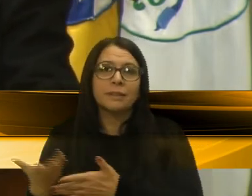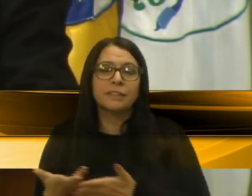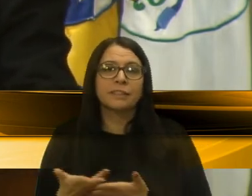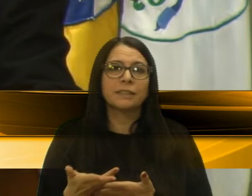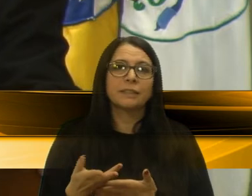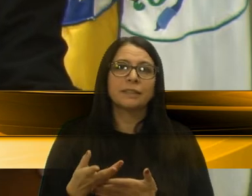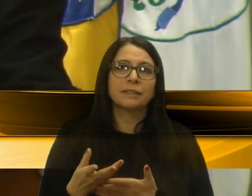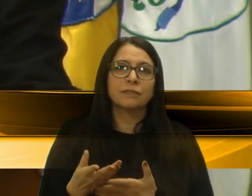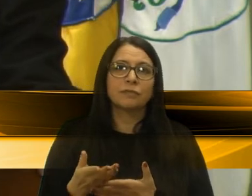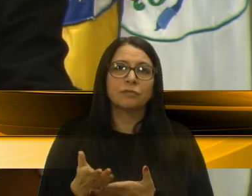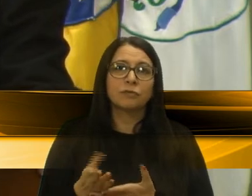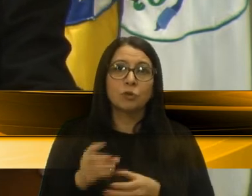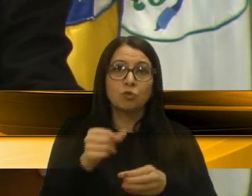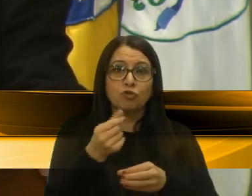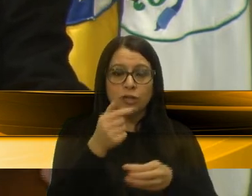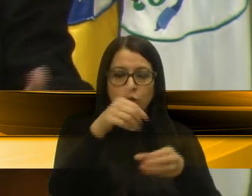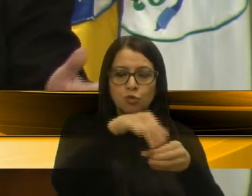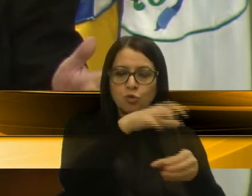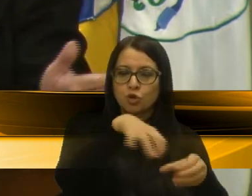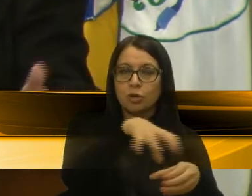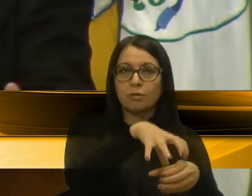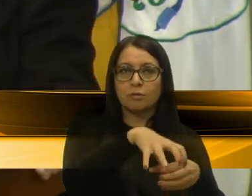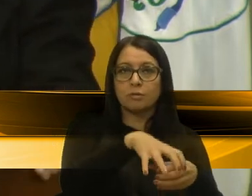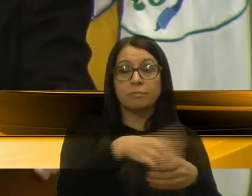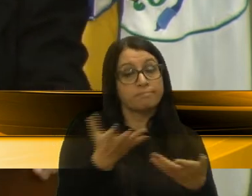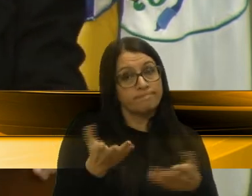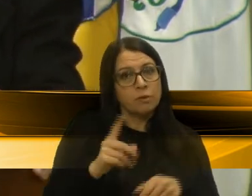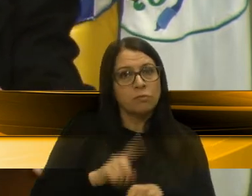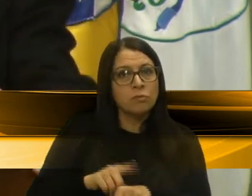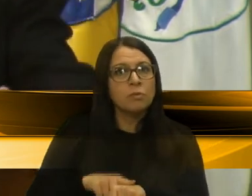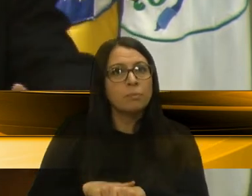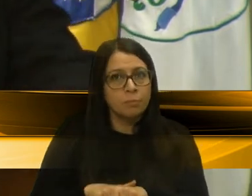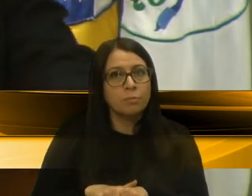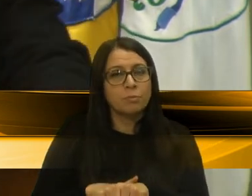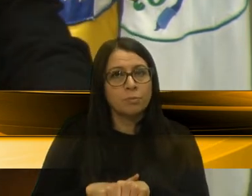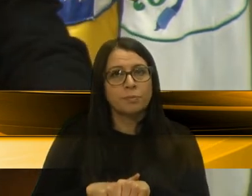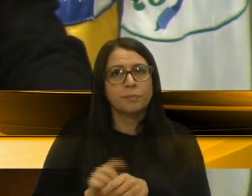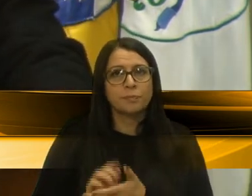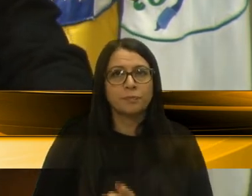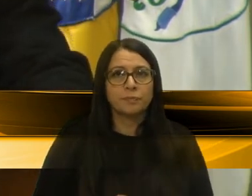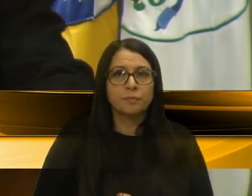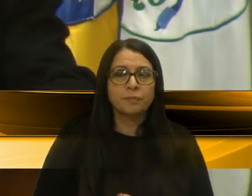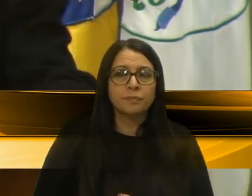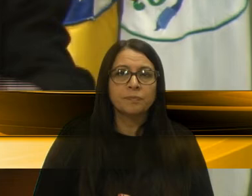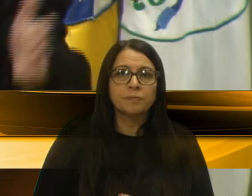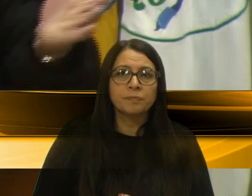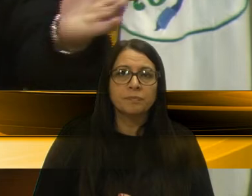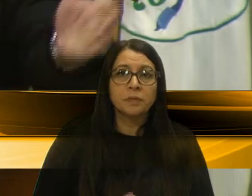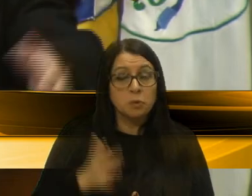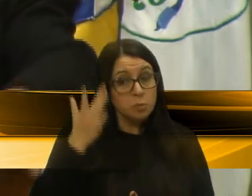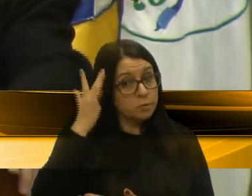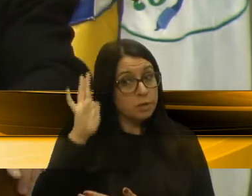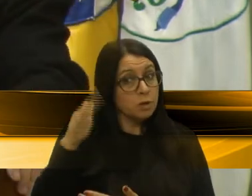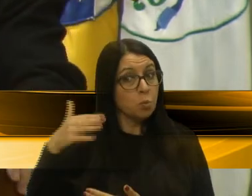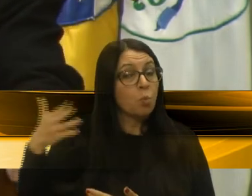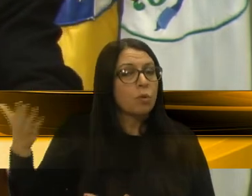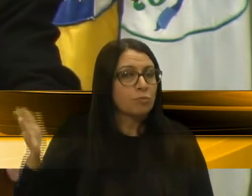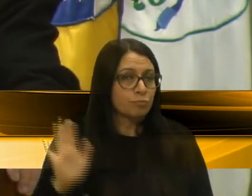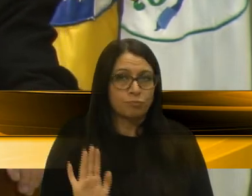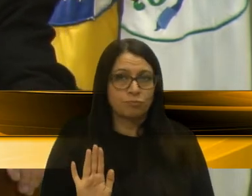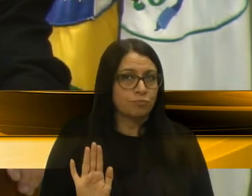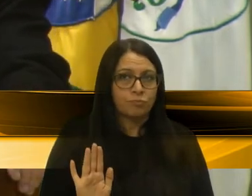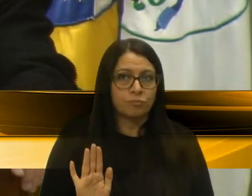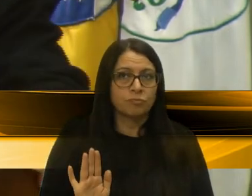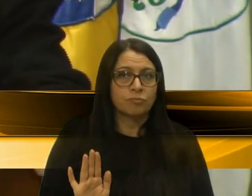concentrando essa riqueza. Mas vai chegar um momento não sei quando, né? Não